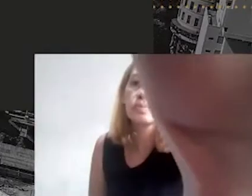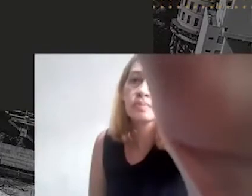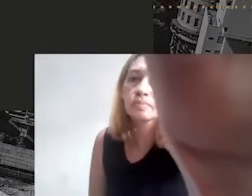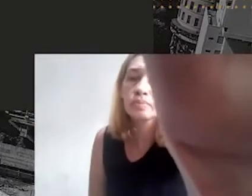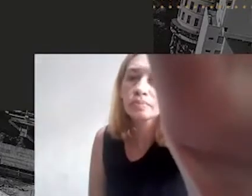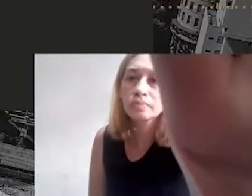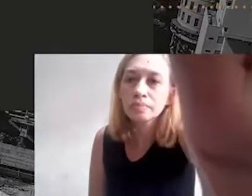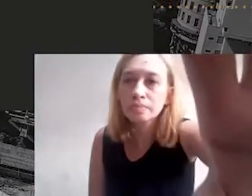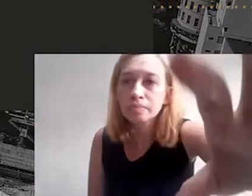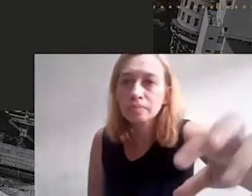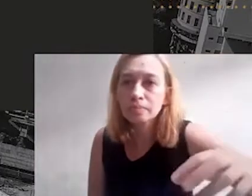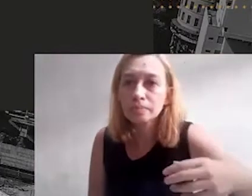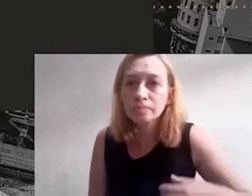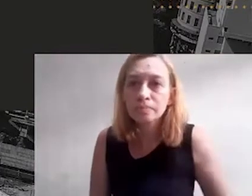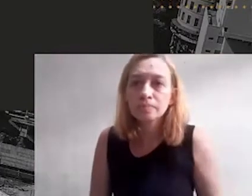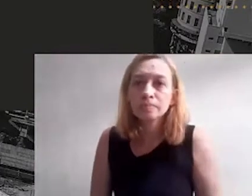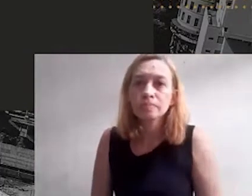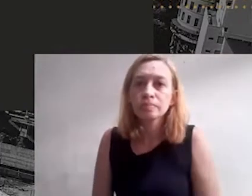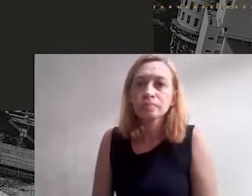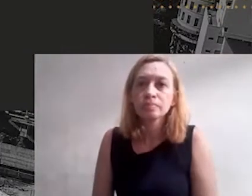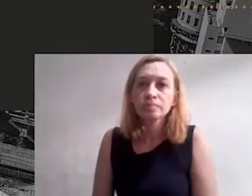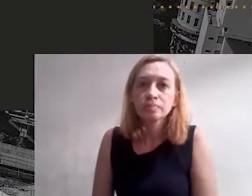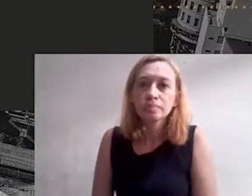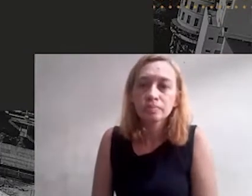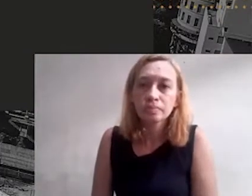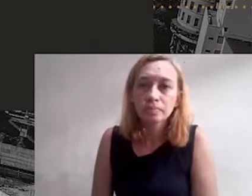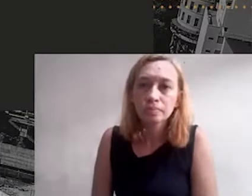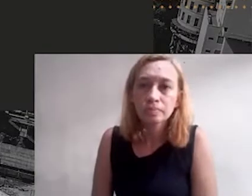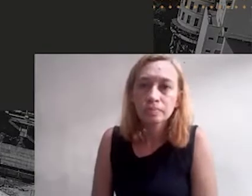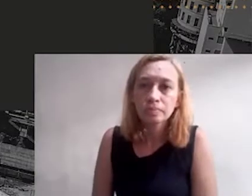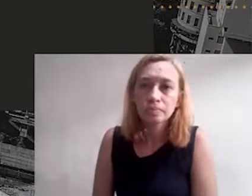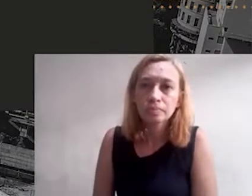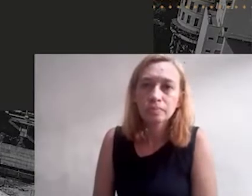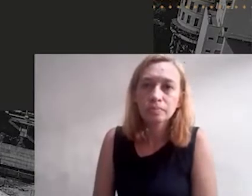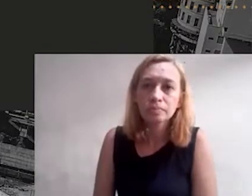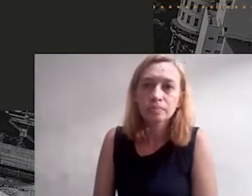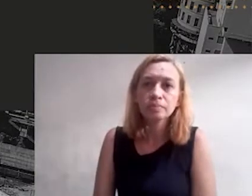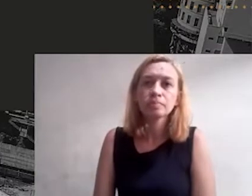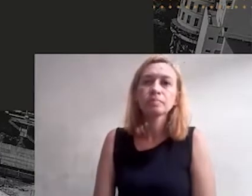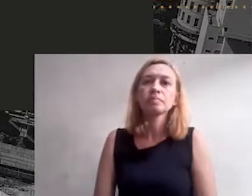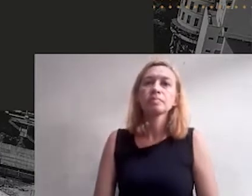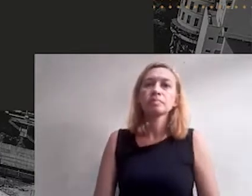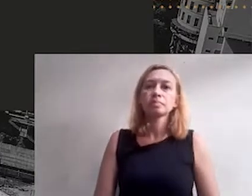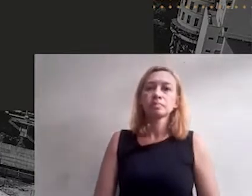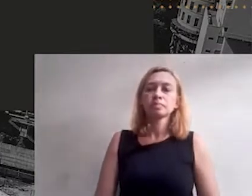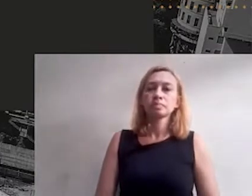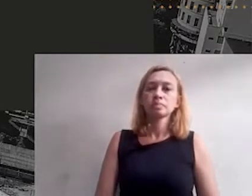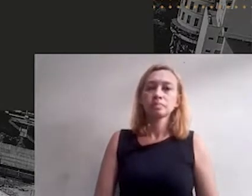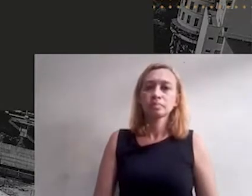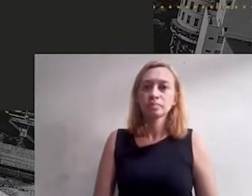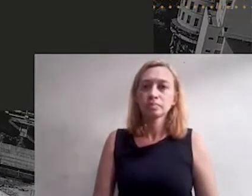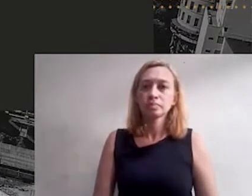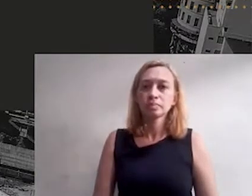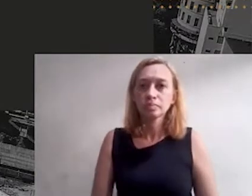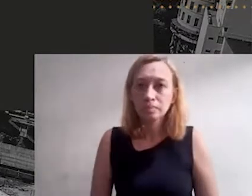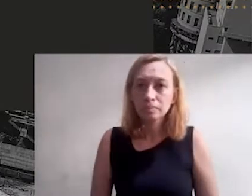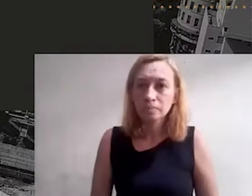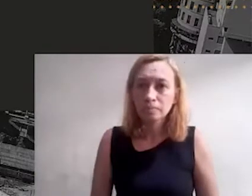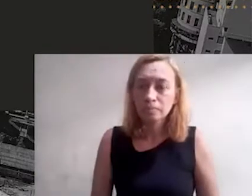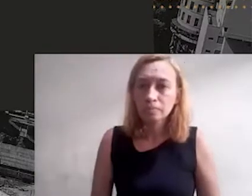gente tem que ter uma relação mais ética, de mais equidade, né, nas